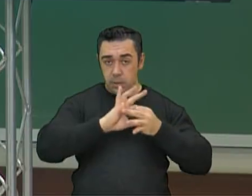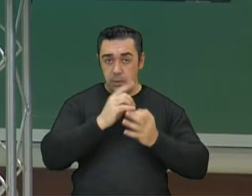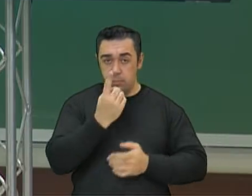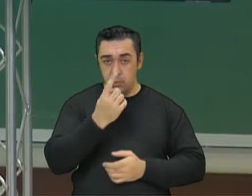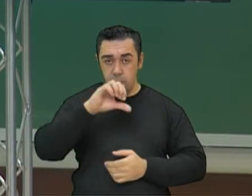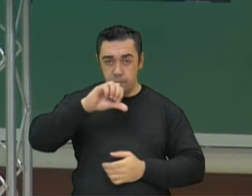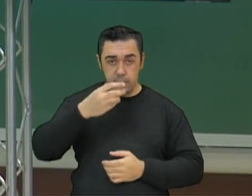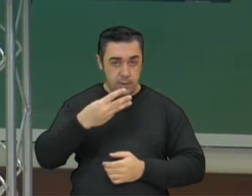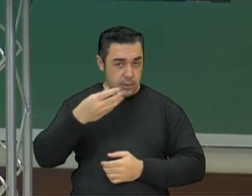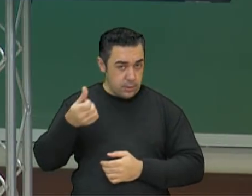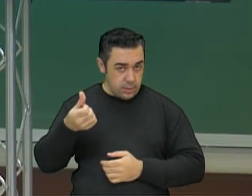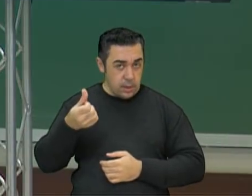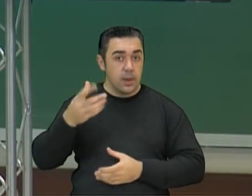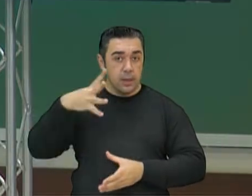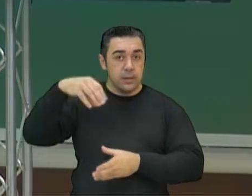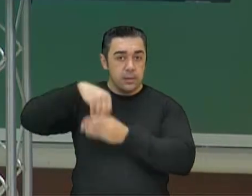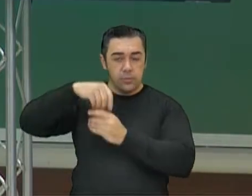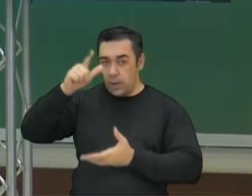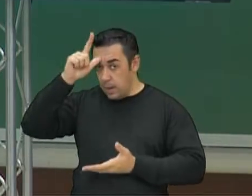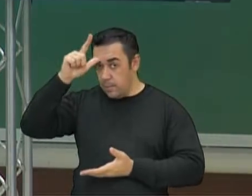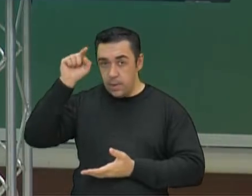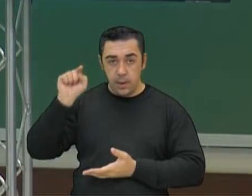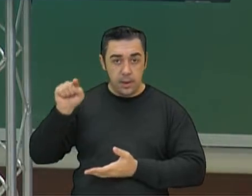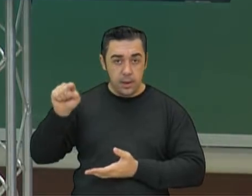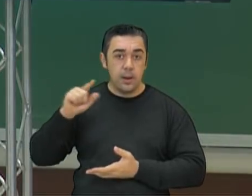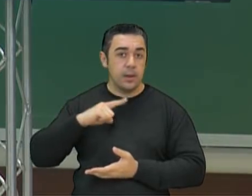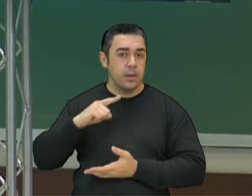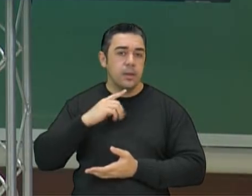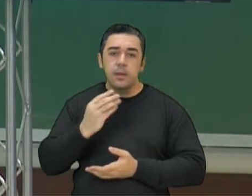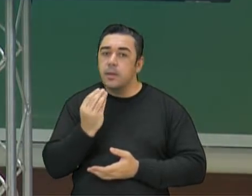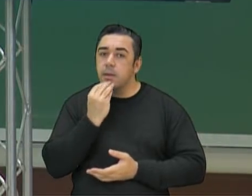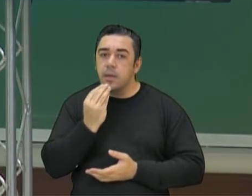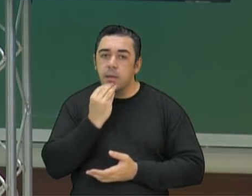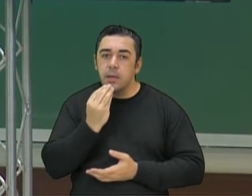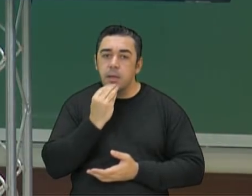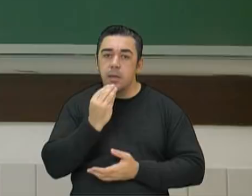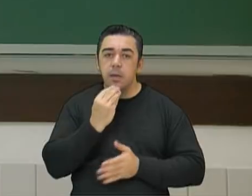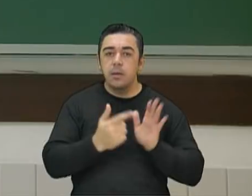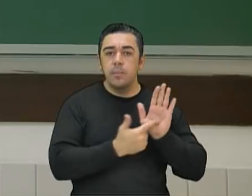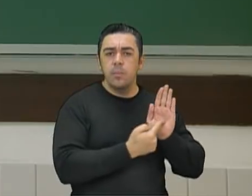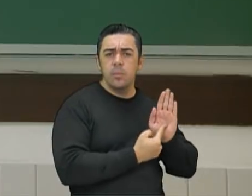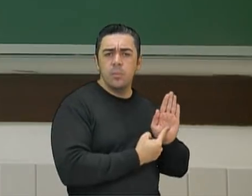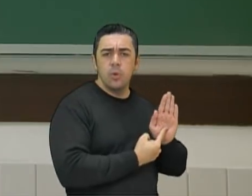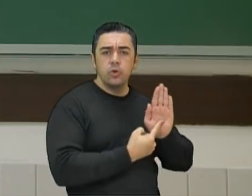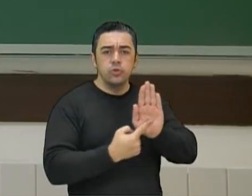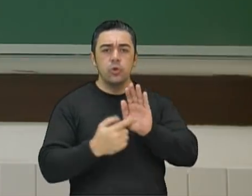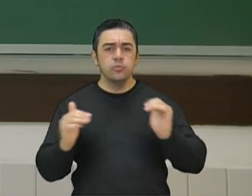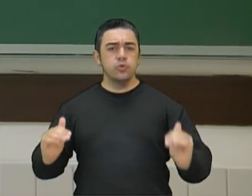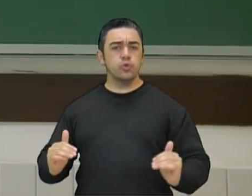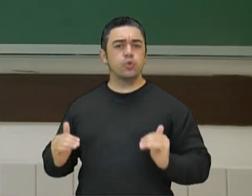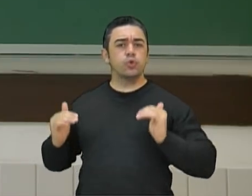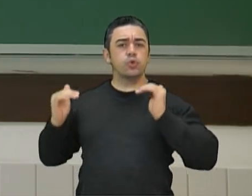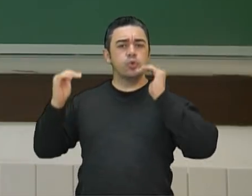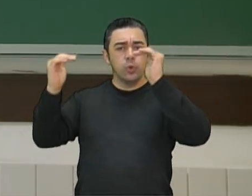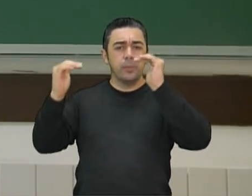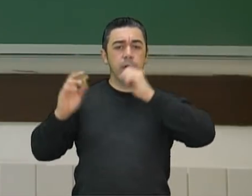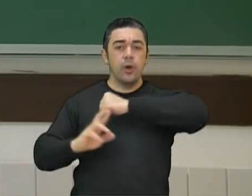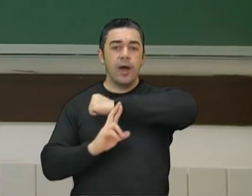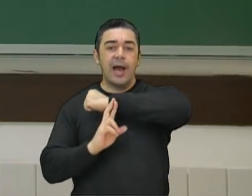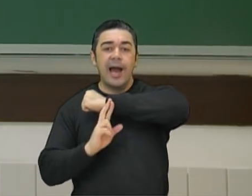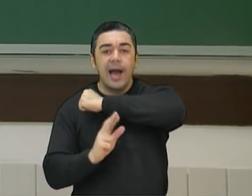36, disputados na Alemanha em Berlim, foram uma tentativa de mostra de superioridade dessa